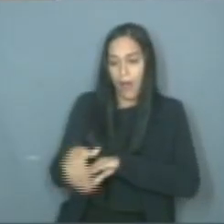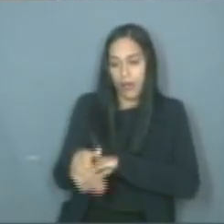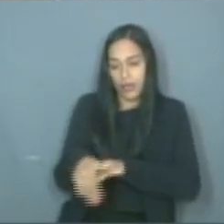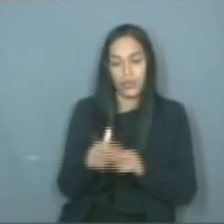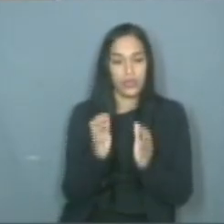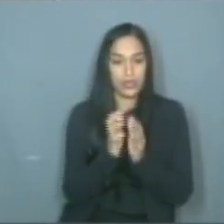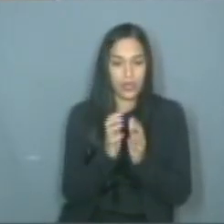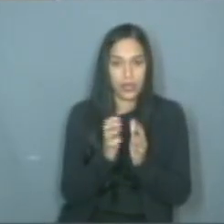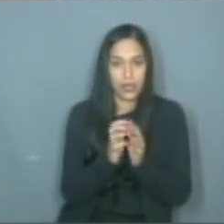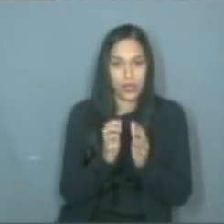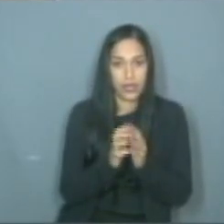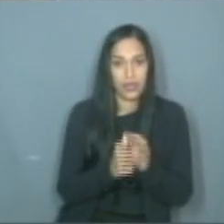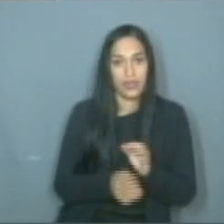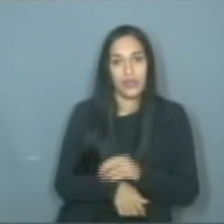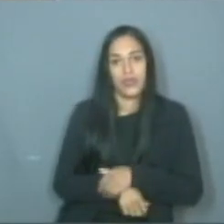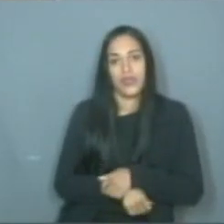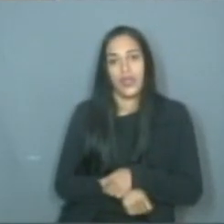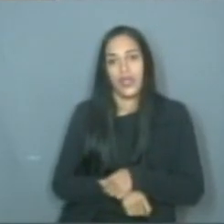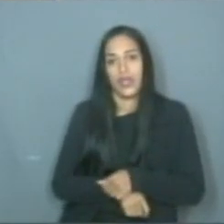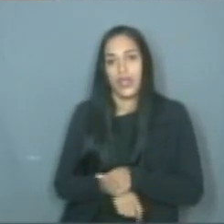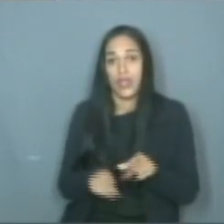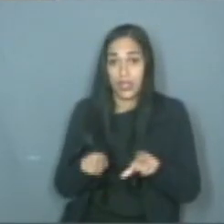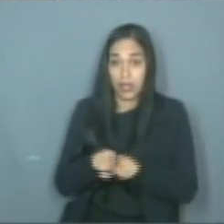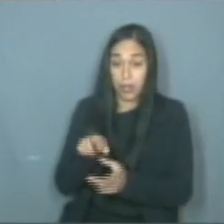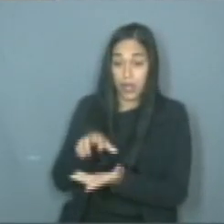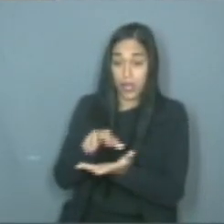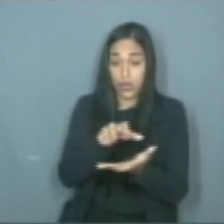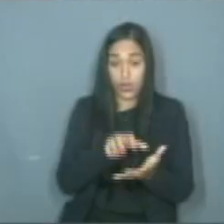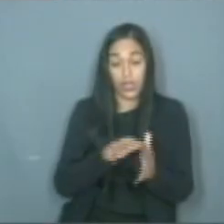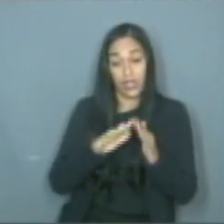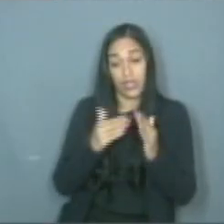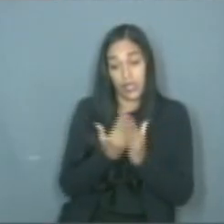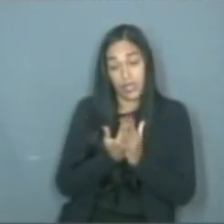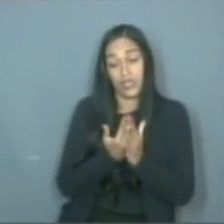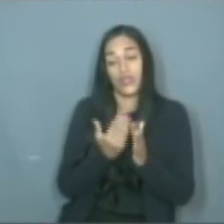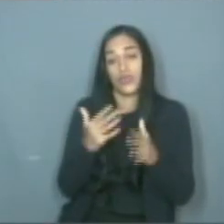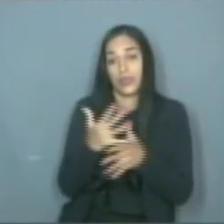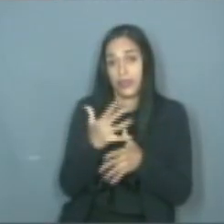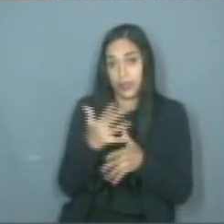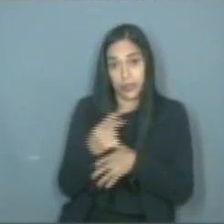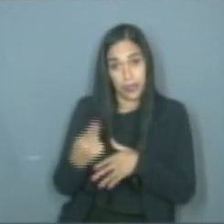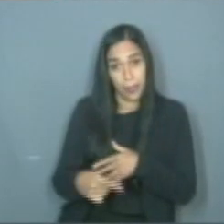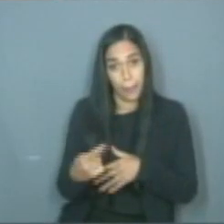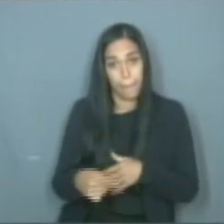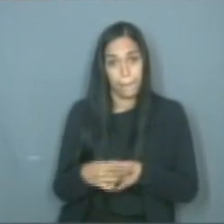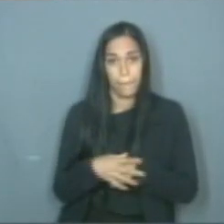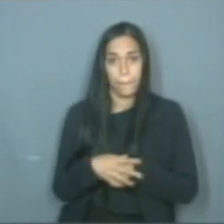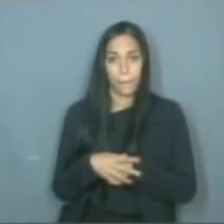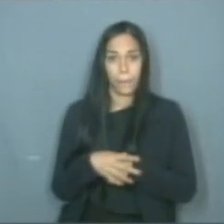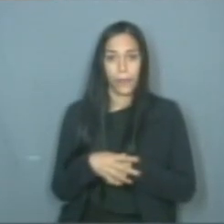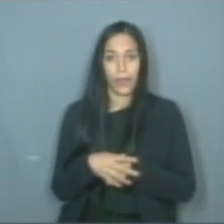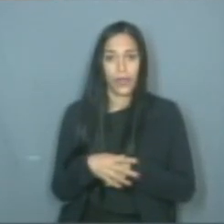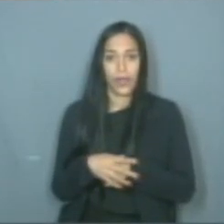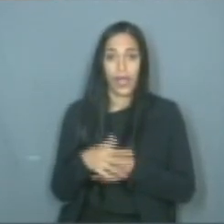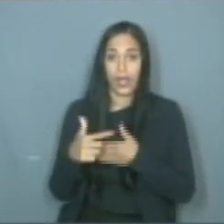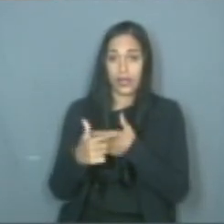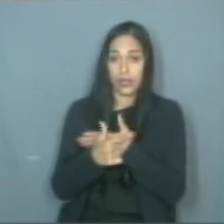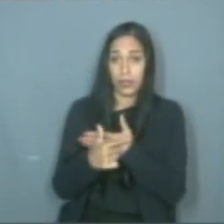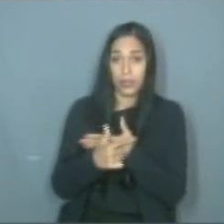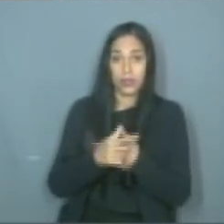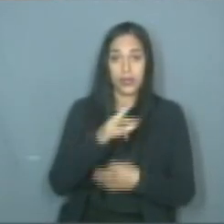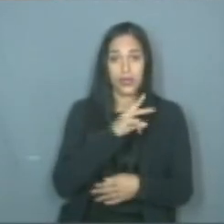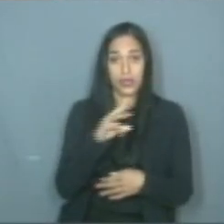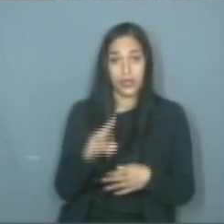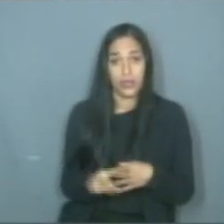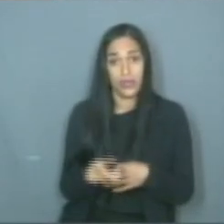que estão também nas unidades de ensino da rede municipal. Mas eu queria dizer aqui, claramente, que esse é o papel dos